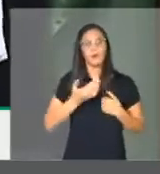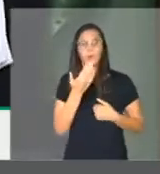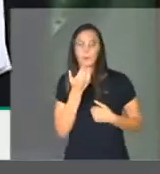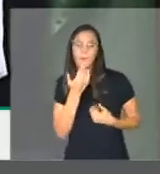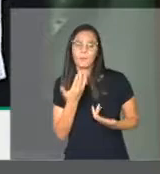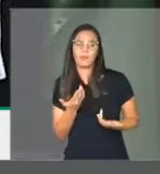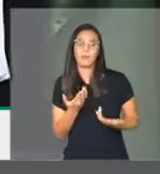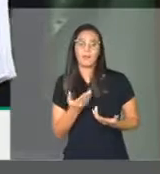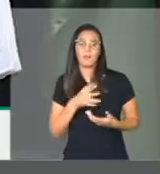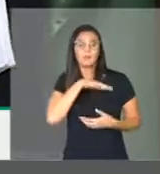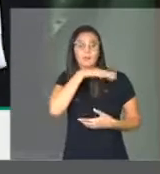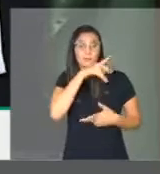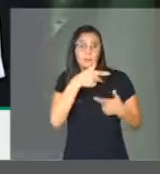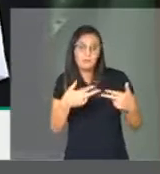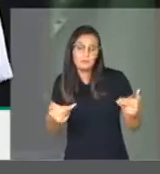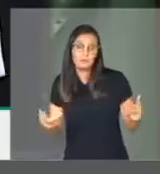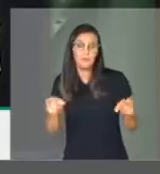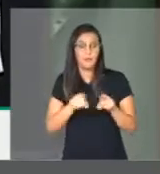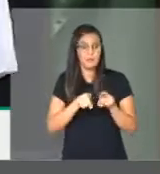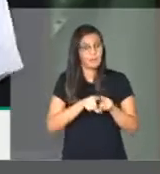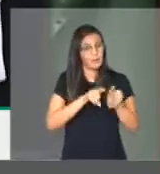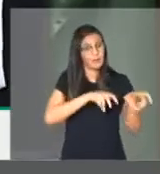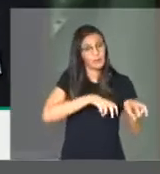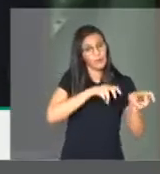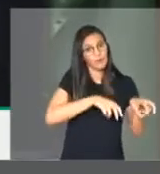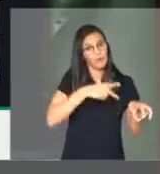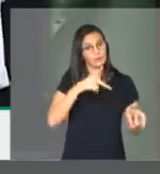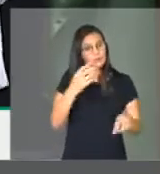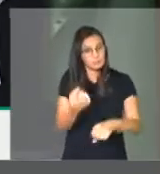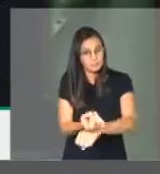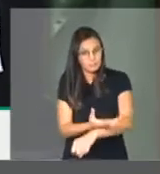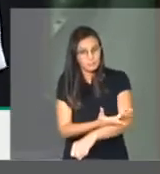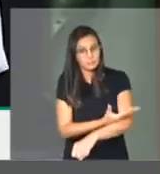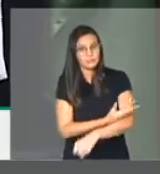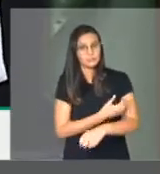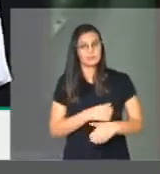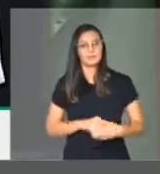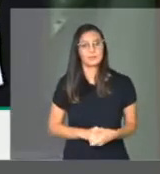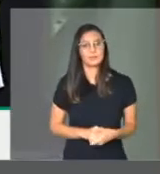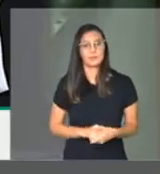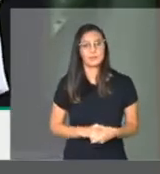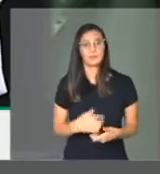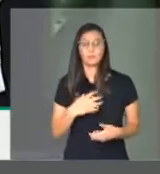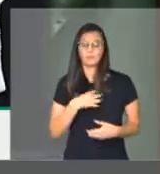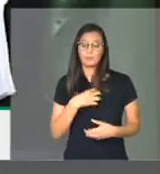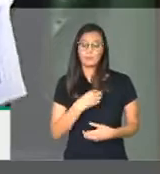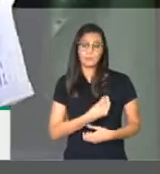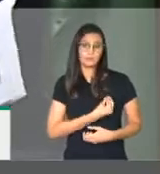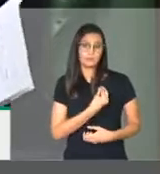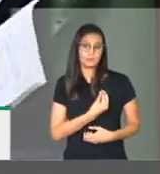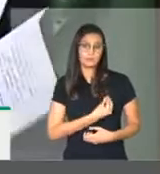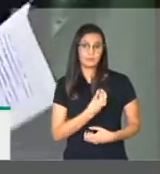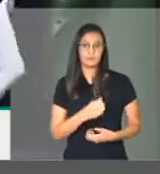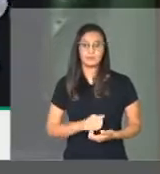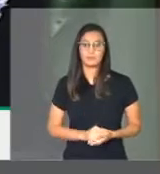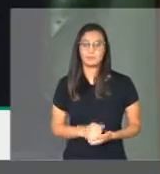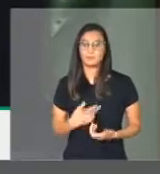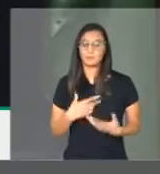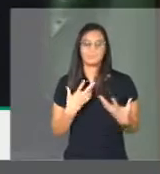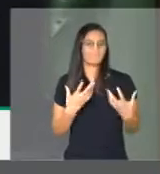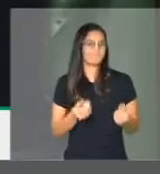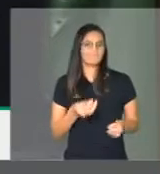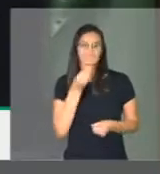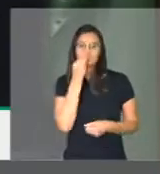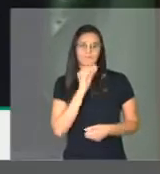aos animais e às suas roças e às suas plantações, e sob condições de vida que reputo